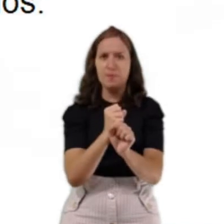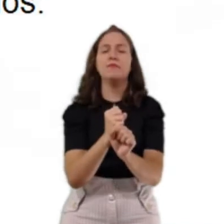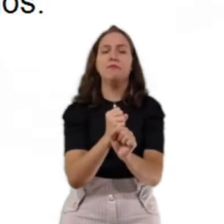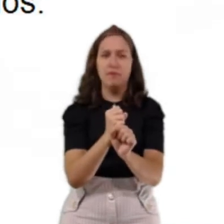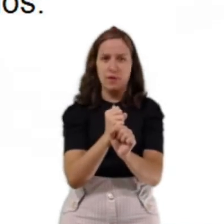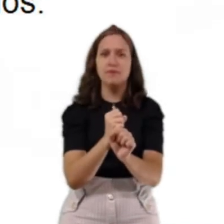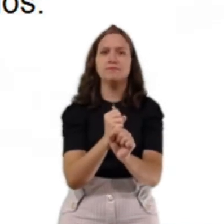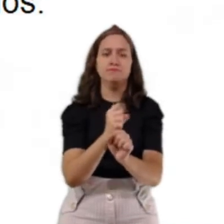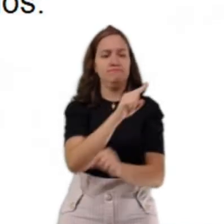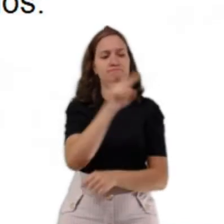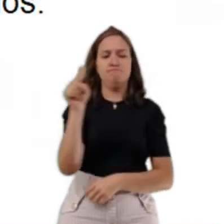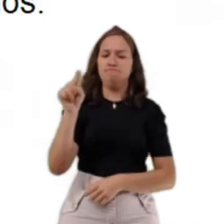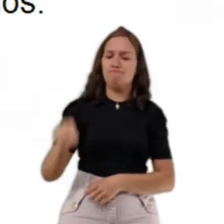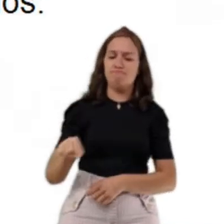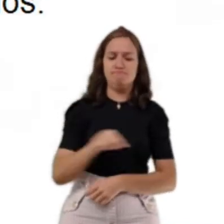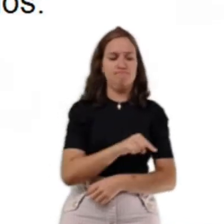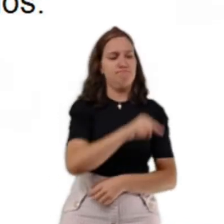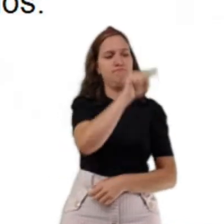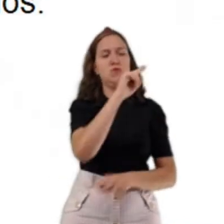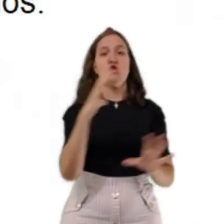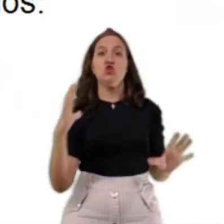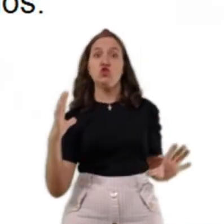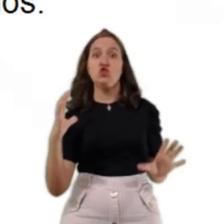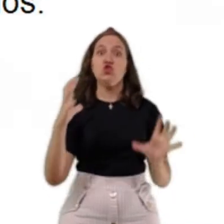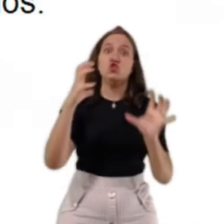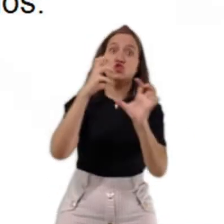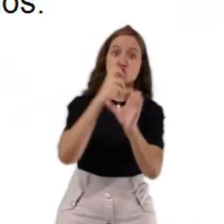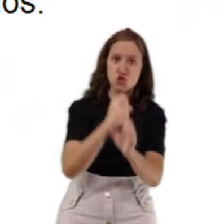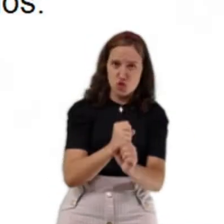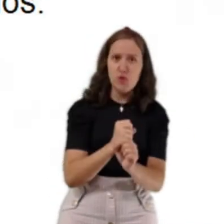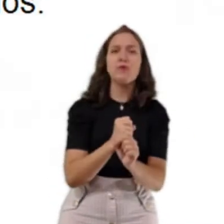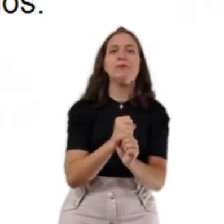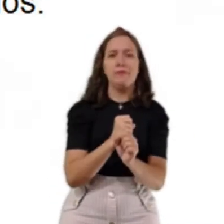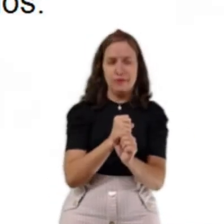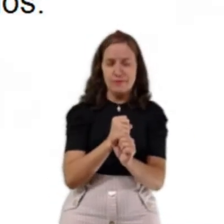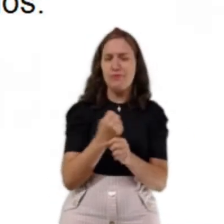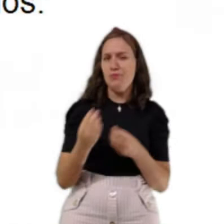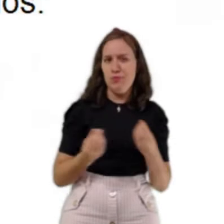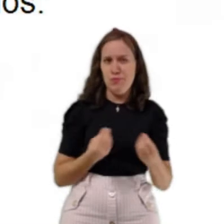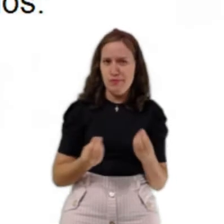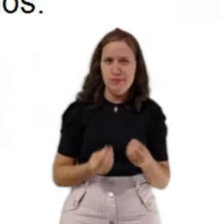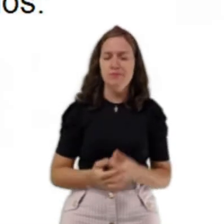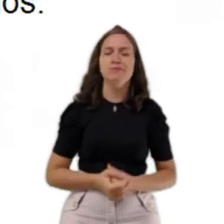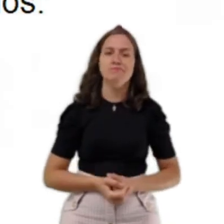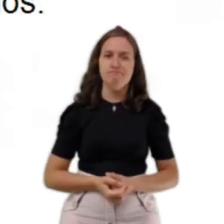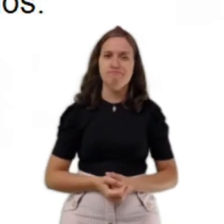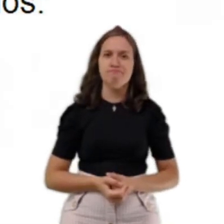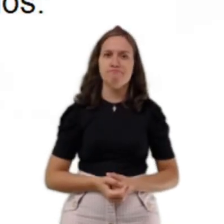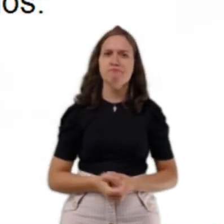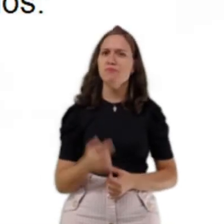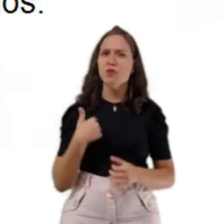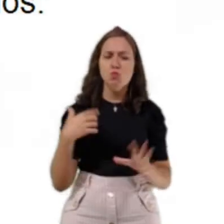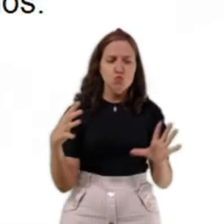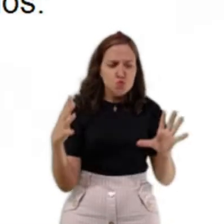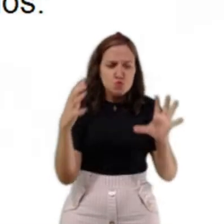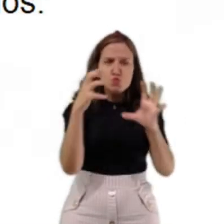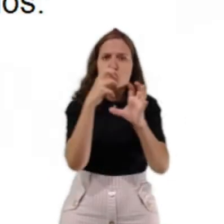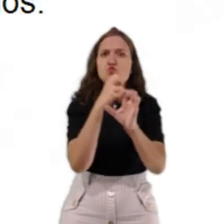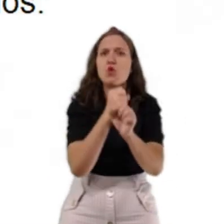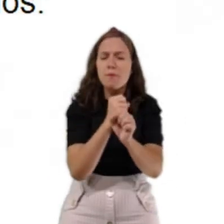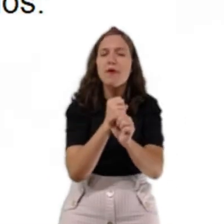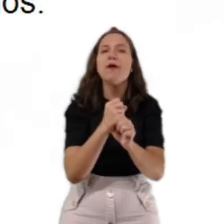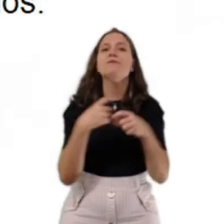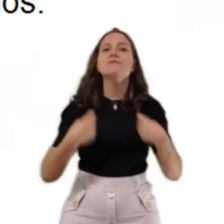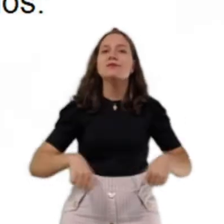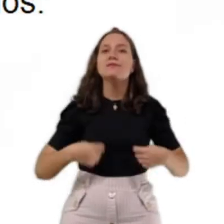Contorno Eu quero saber qual a medida de todo o contorno desse quadrado para medir todo o contorno desse